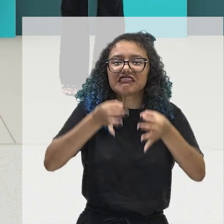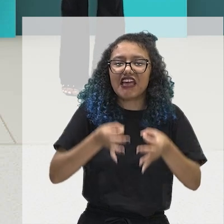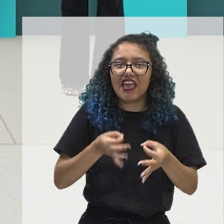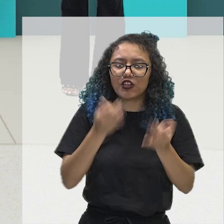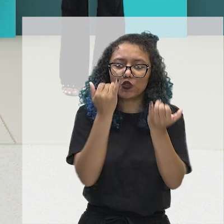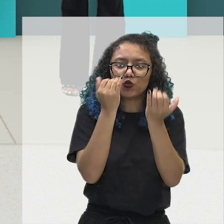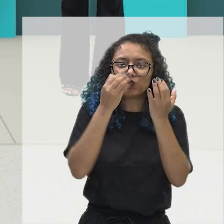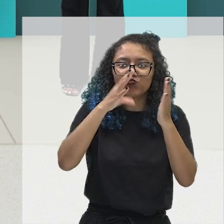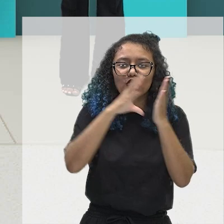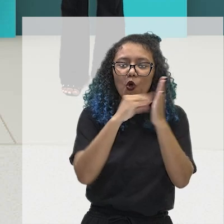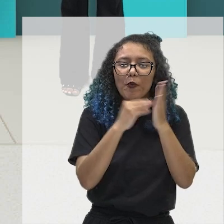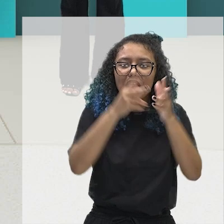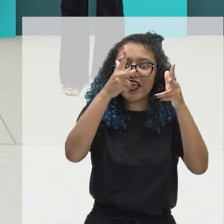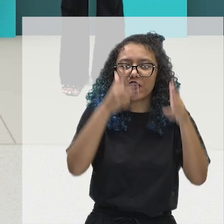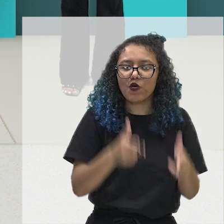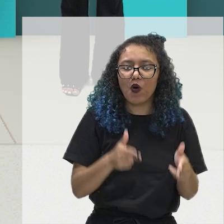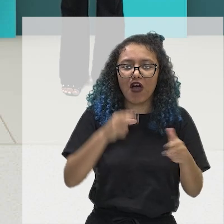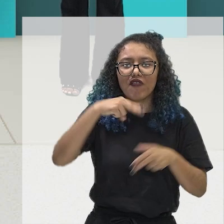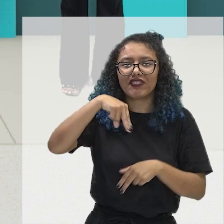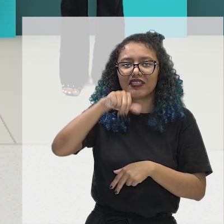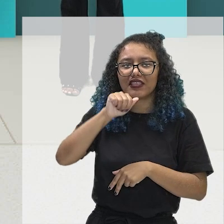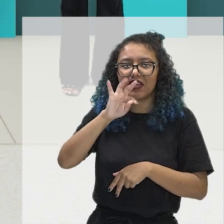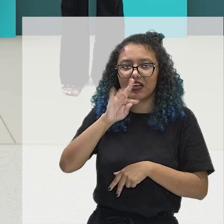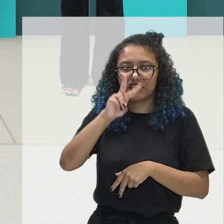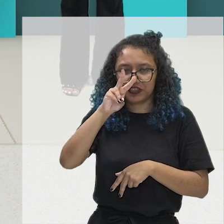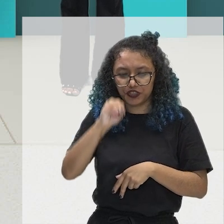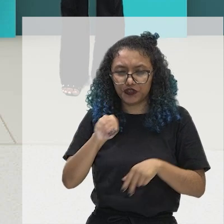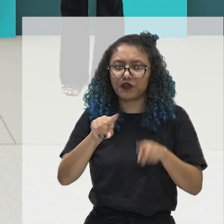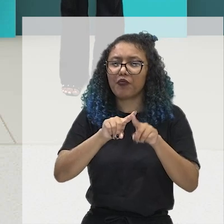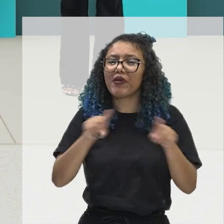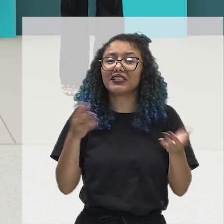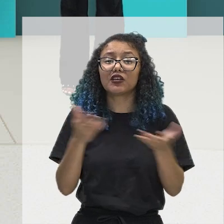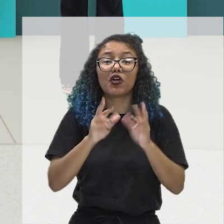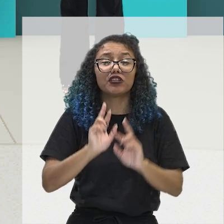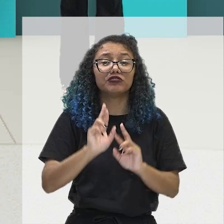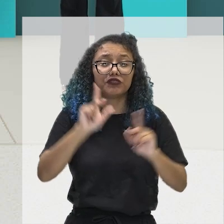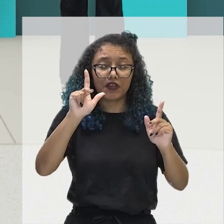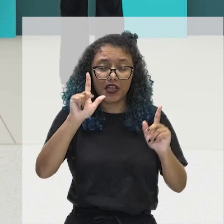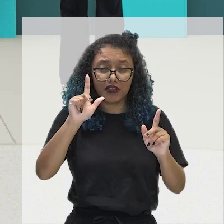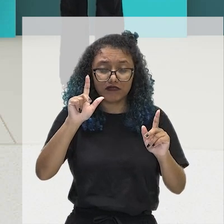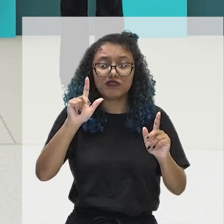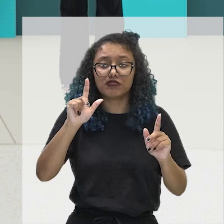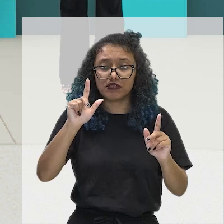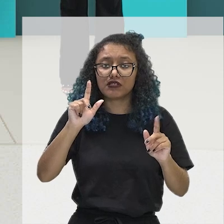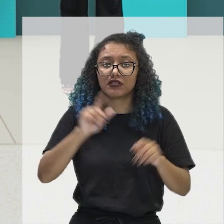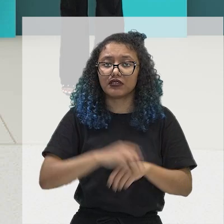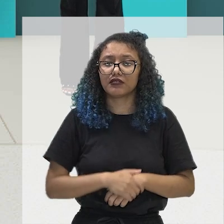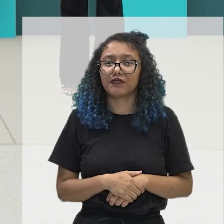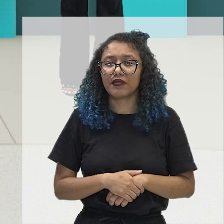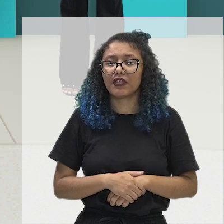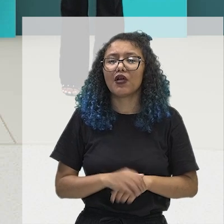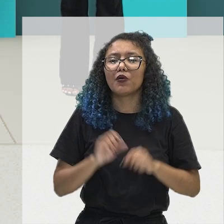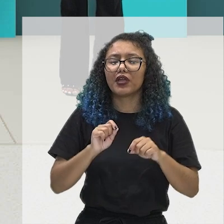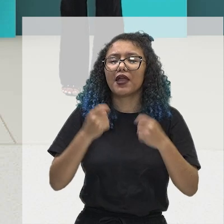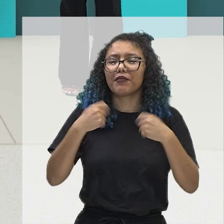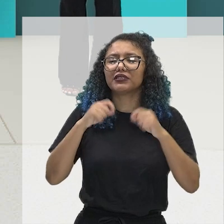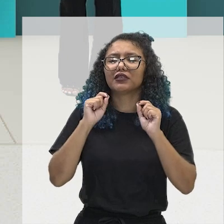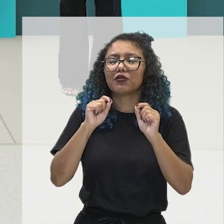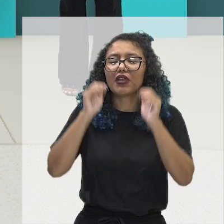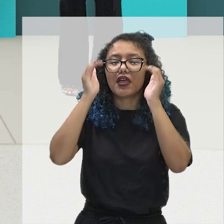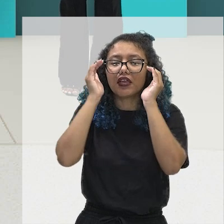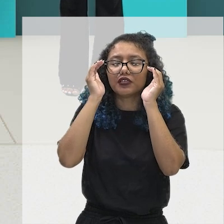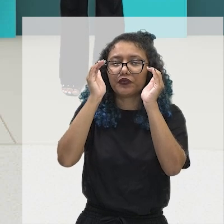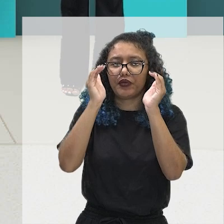como um nativo, e hoje você não precisa falar inglês como nativo, você precisa falar inglês respeitando as